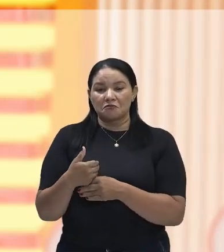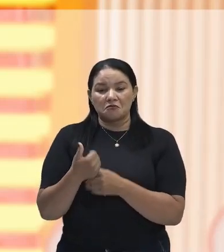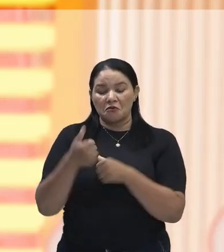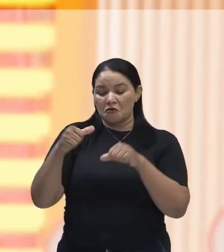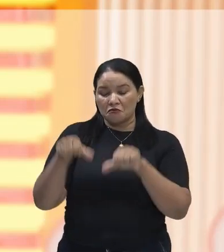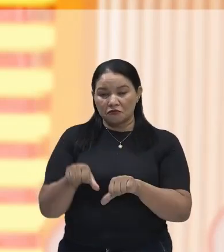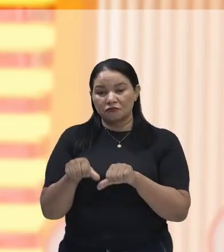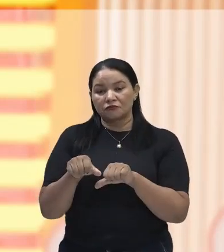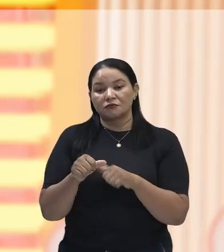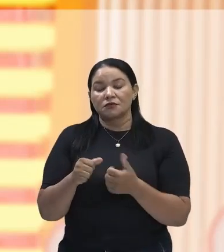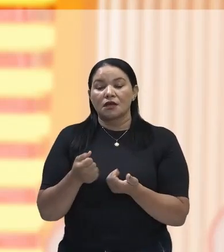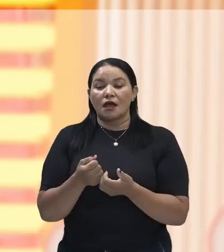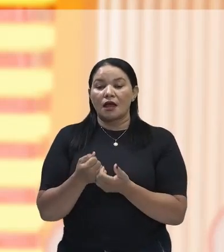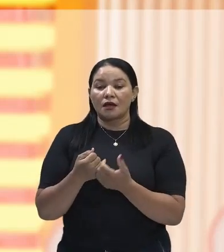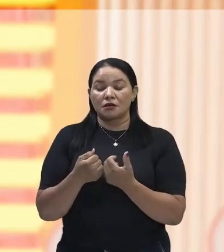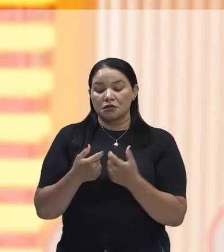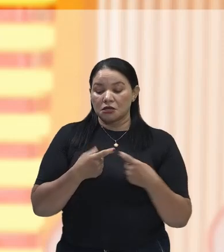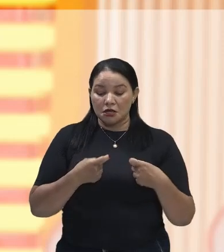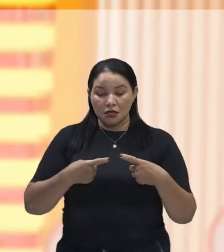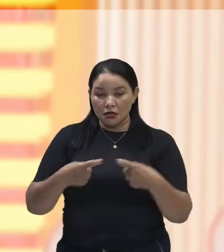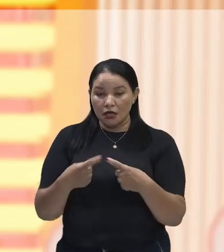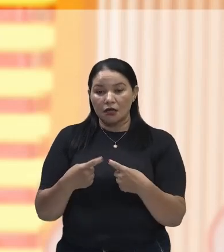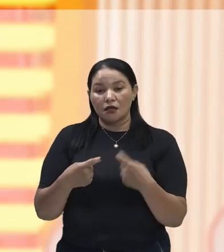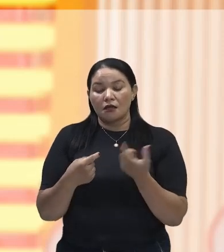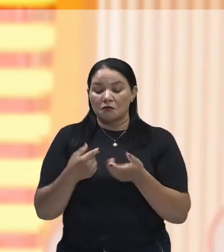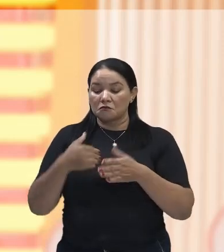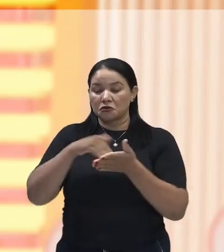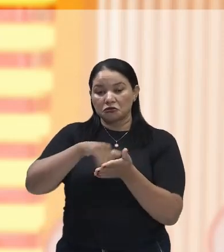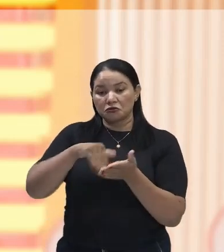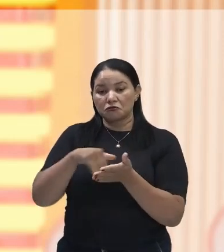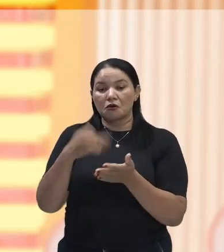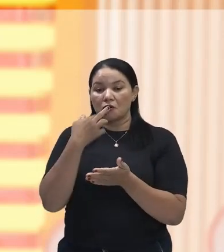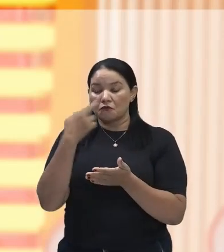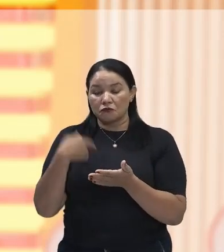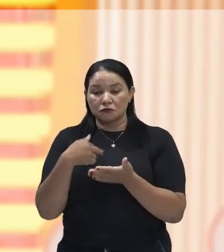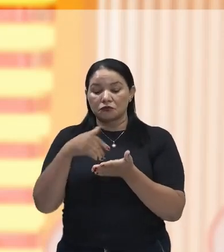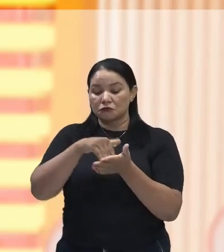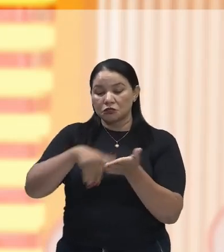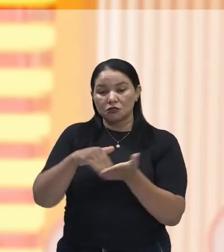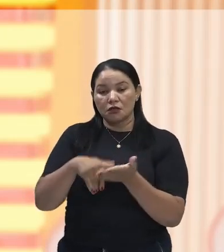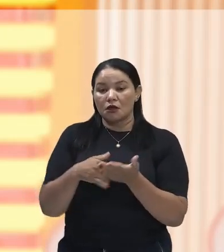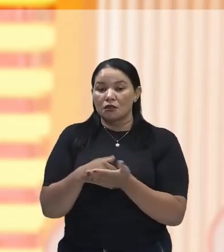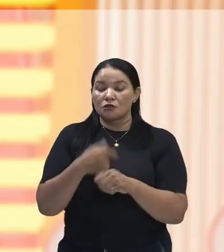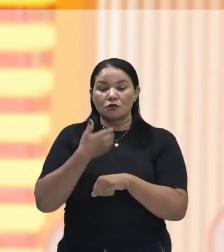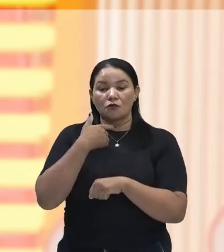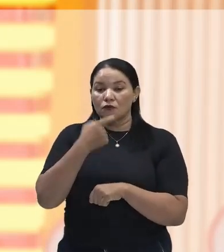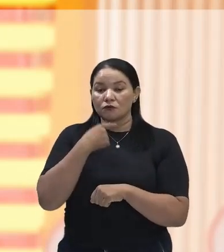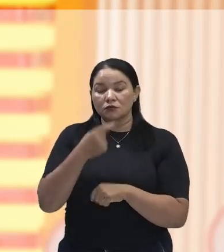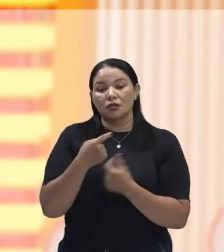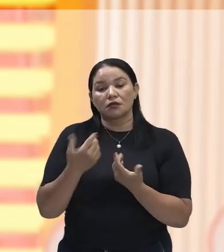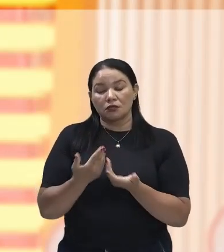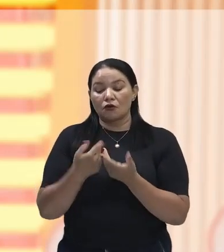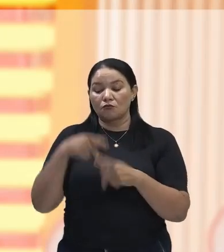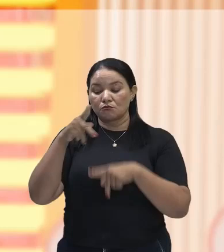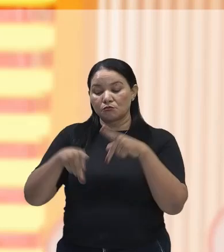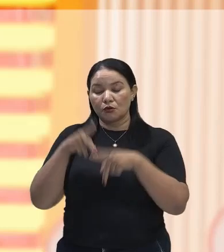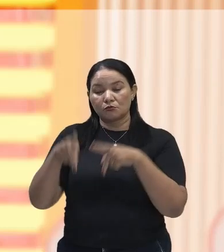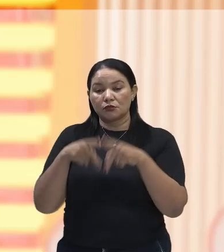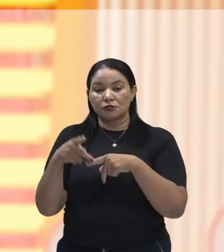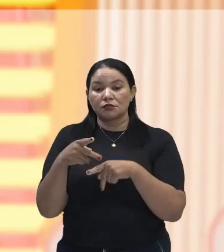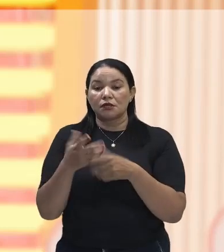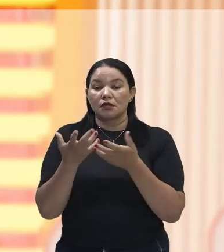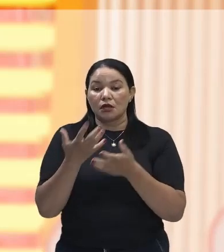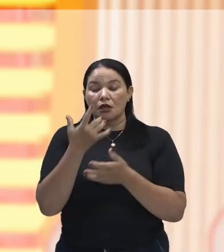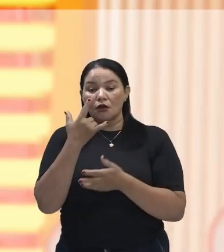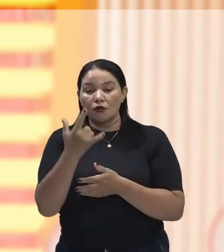de retirar a Rússia da guerra, ela vai fazer com que a população se sinta traída, já que uma das reivindicações